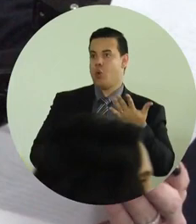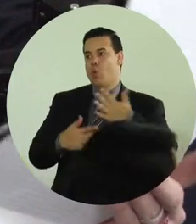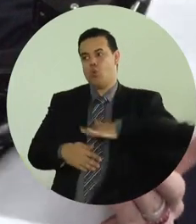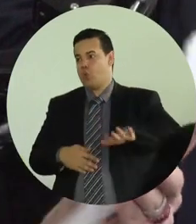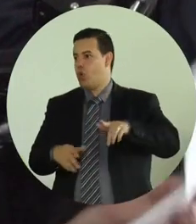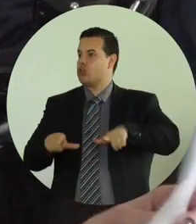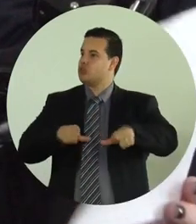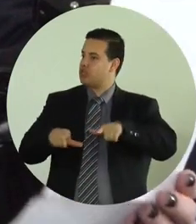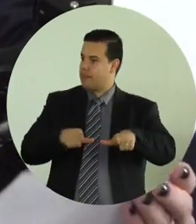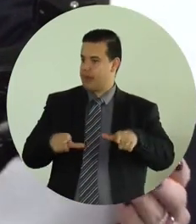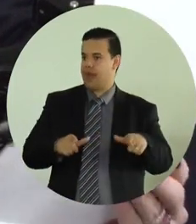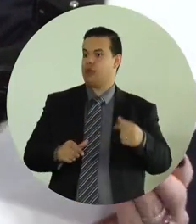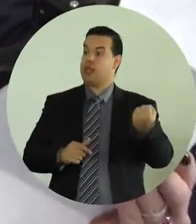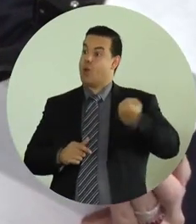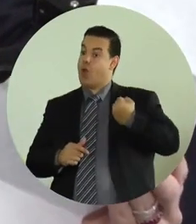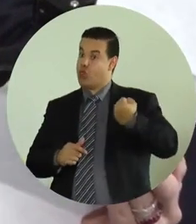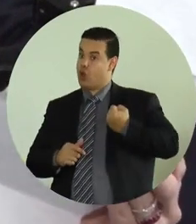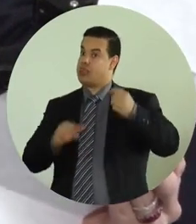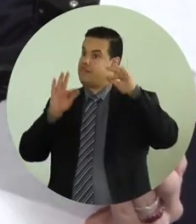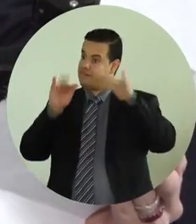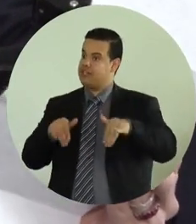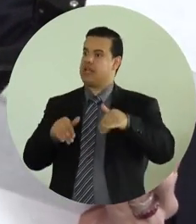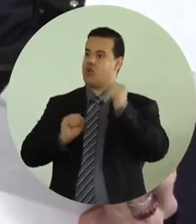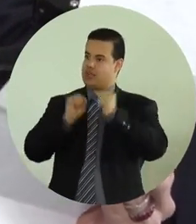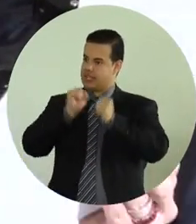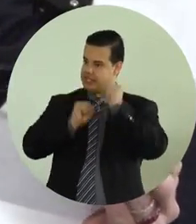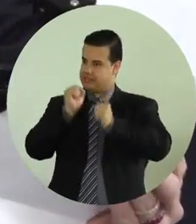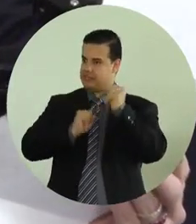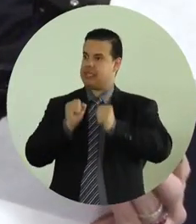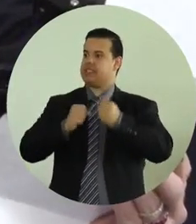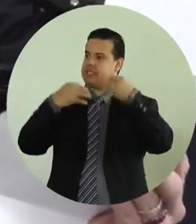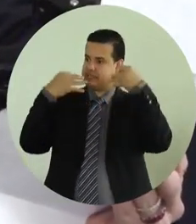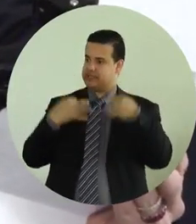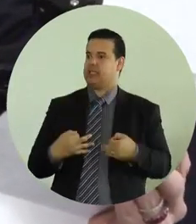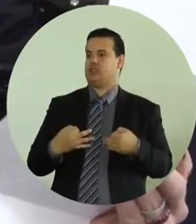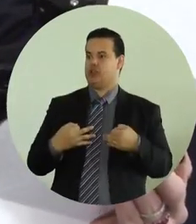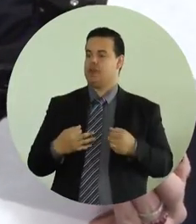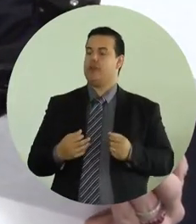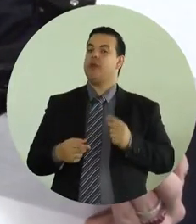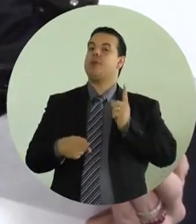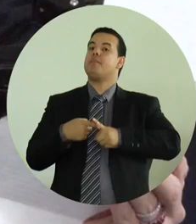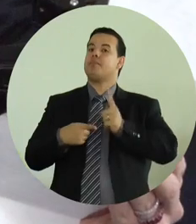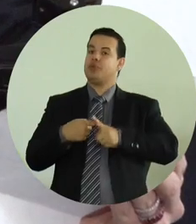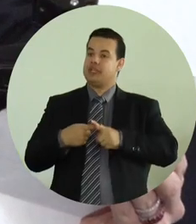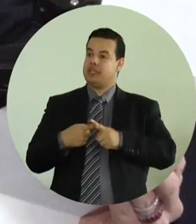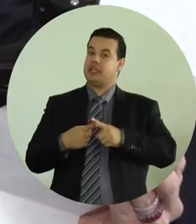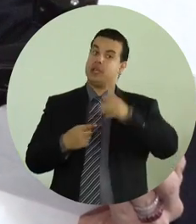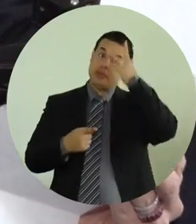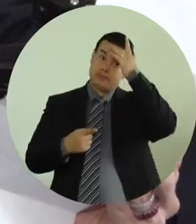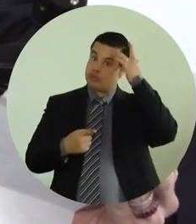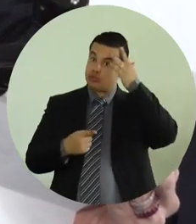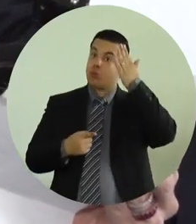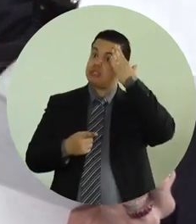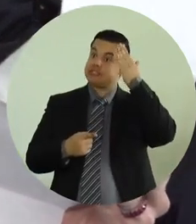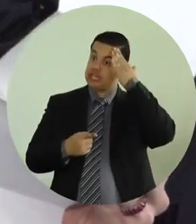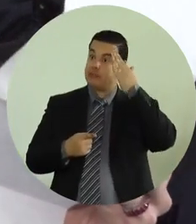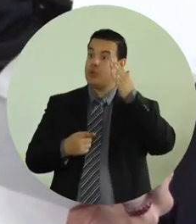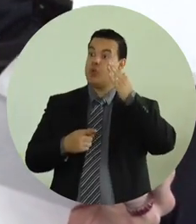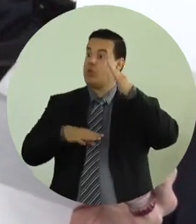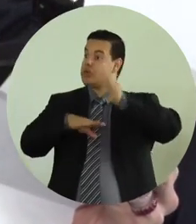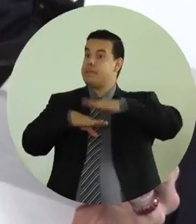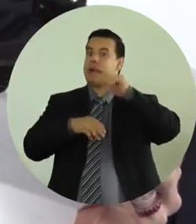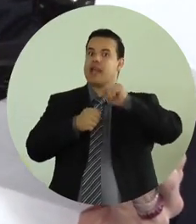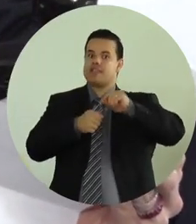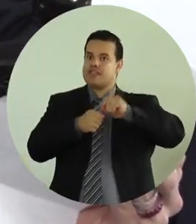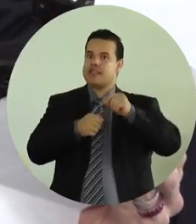nota final das empresas. Nada mais justo e equitativo. Afinal, quem sabe melhor o que precisamos de nós